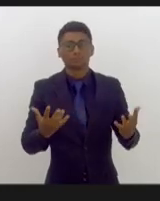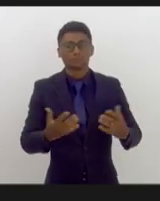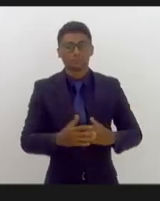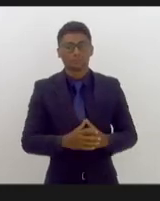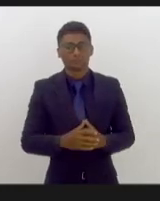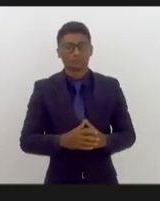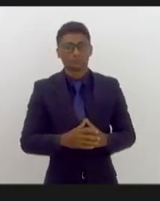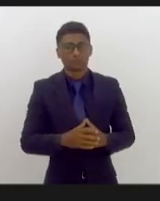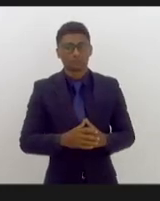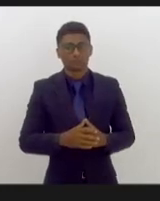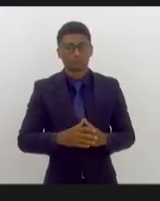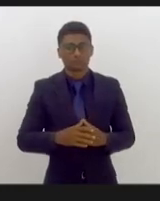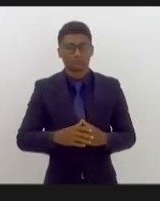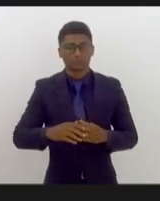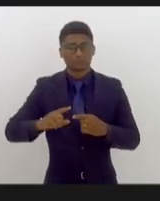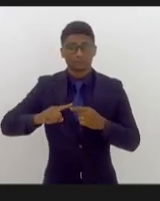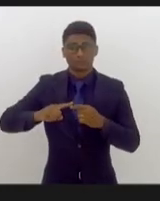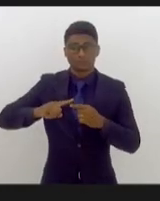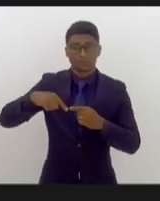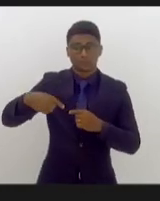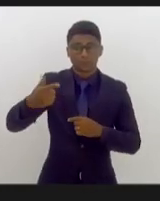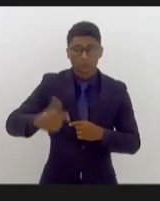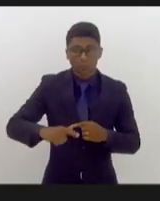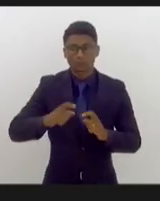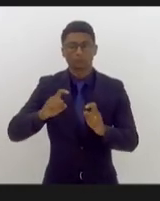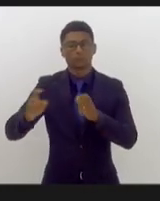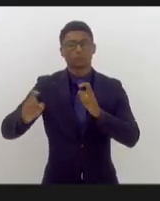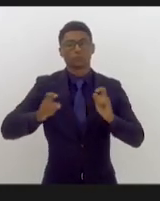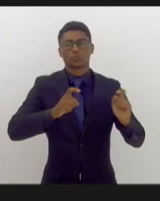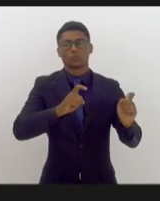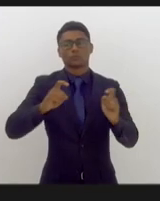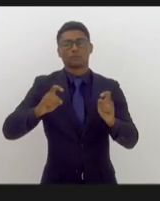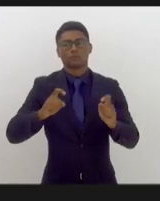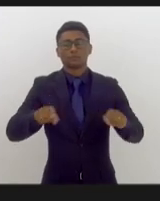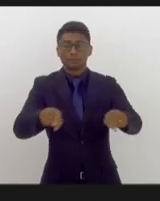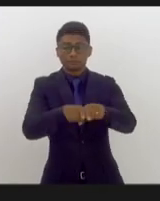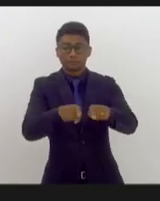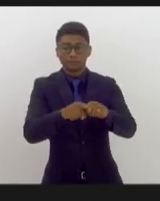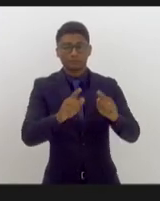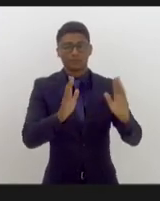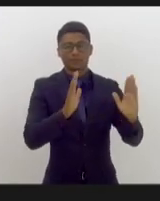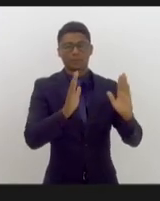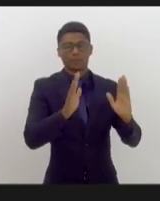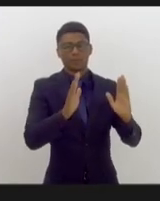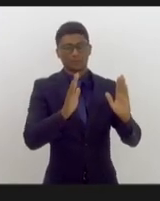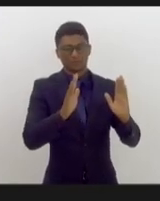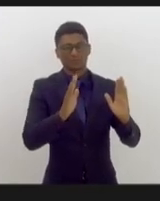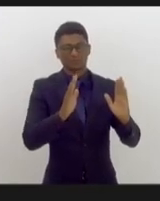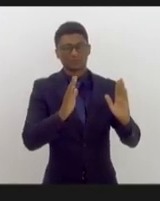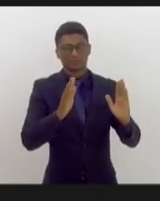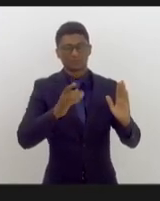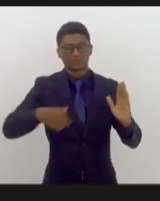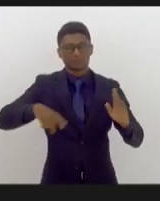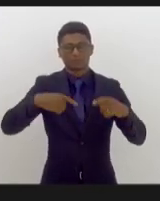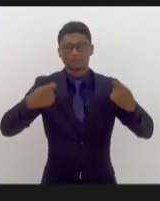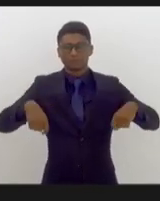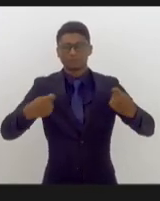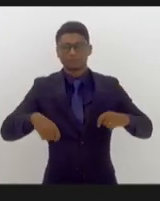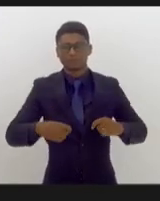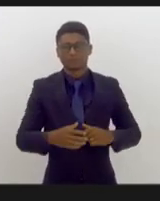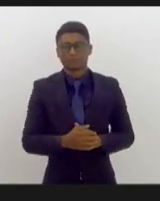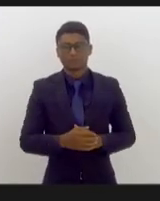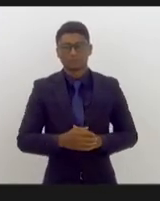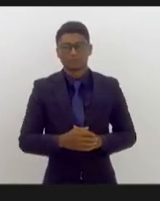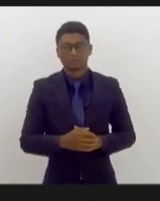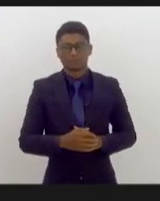possa novamente discutir. E aí a gente também teve todo esse período que a gente passou, e a gente precisa revisitar esse nosso plano que está